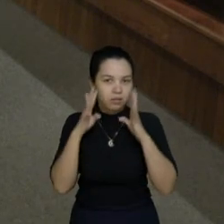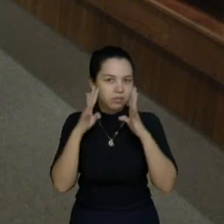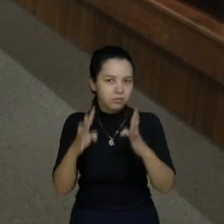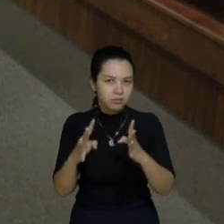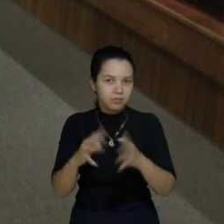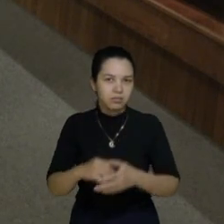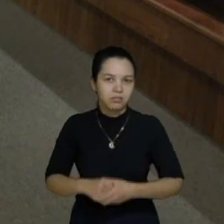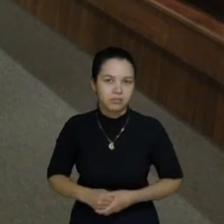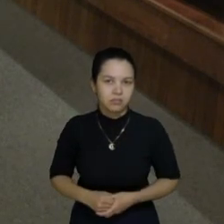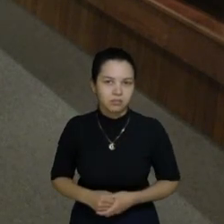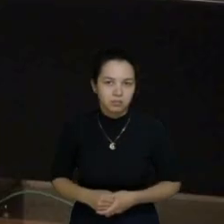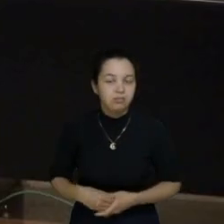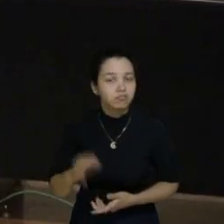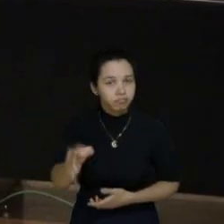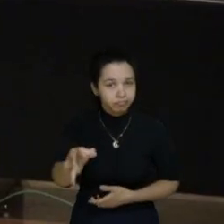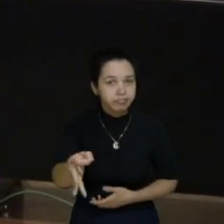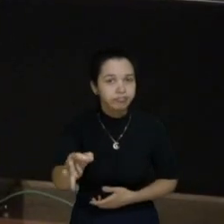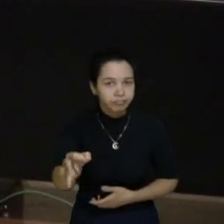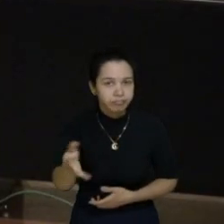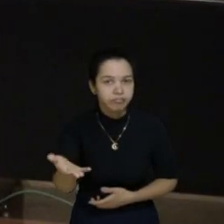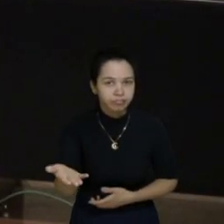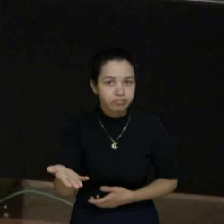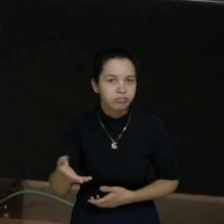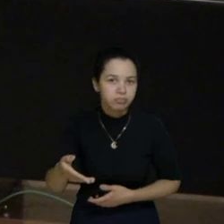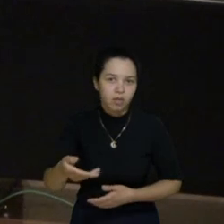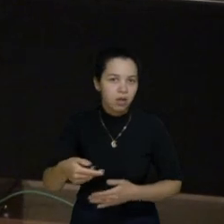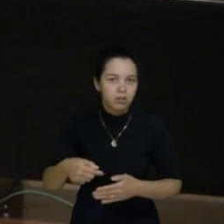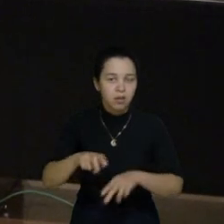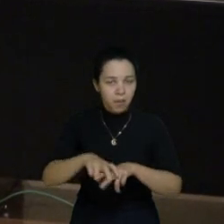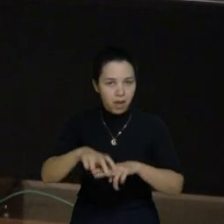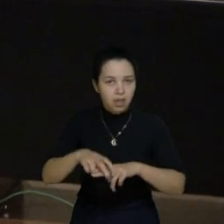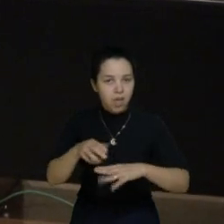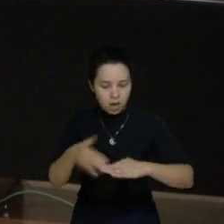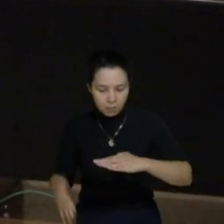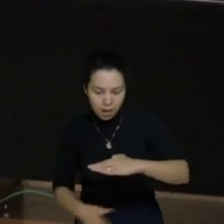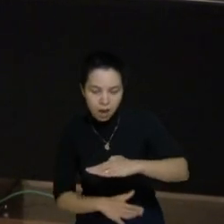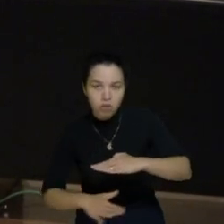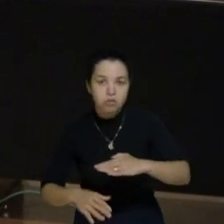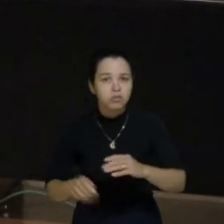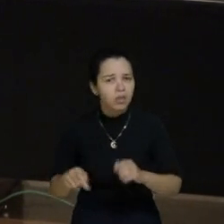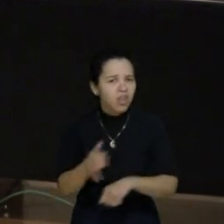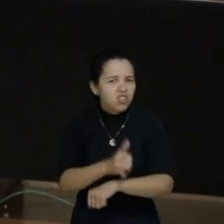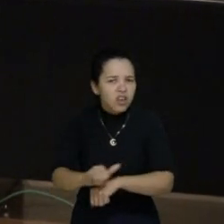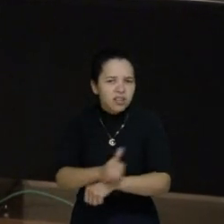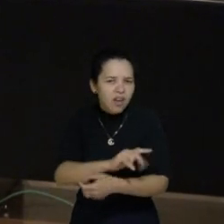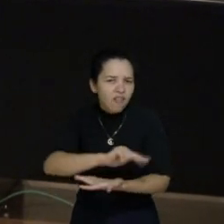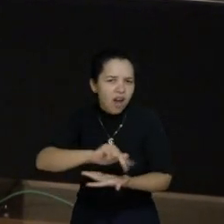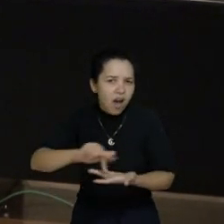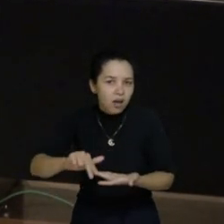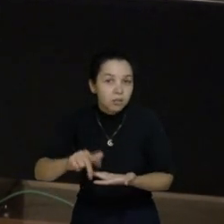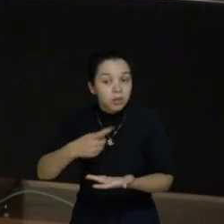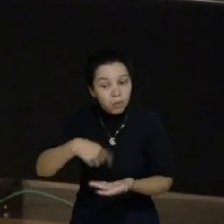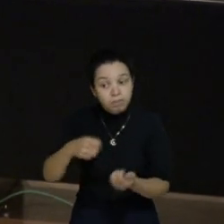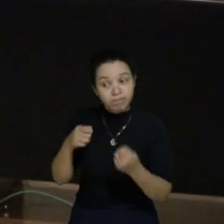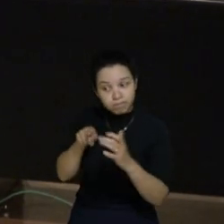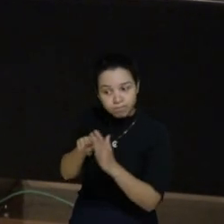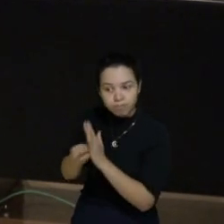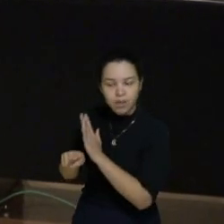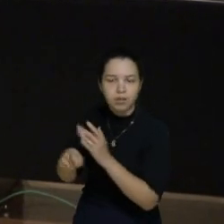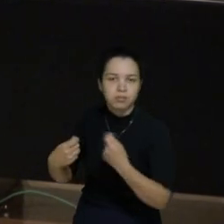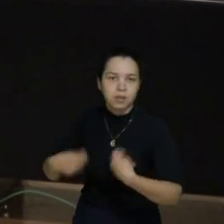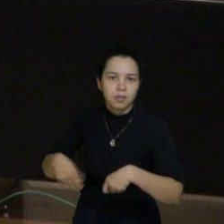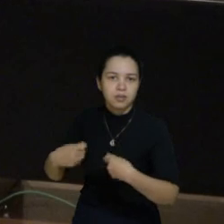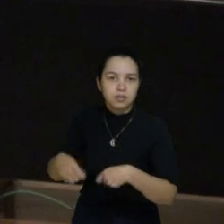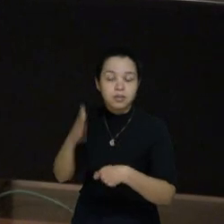é debaixo da cadeira enfim tem estratégias mas a gente tem que perguntar para saber o que eles precisam né a menina